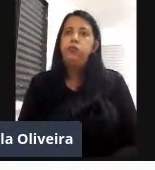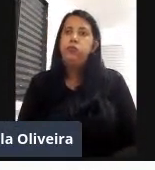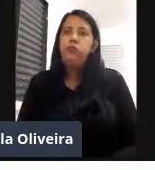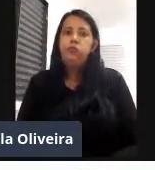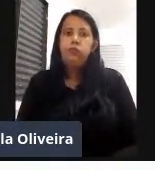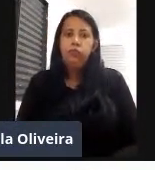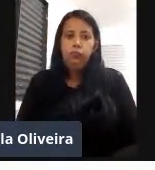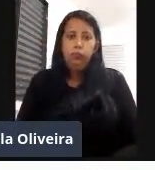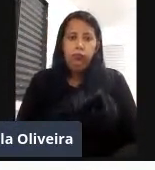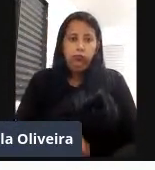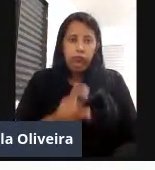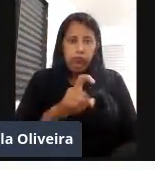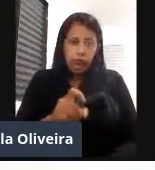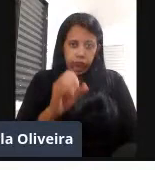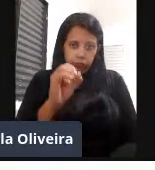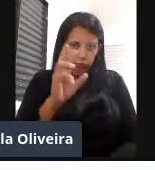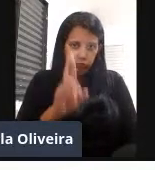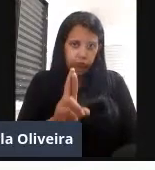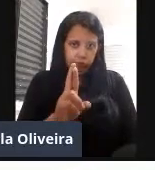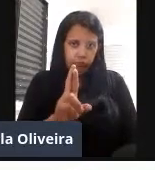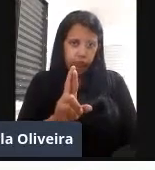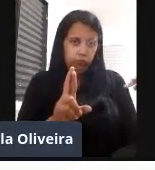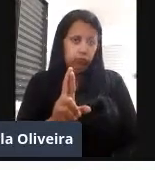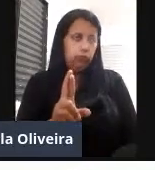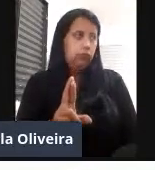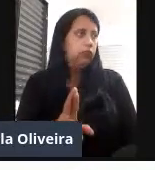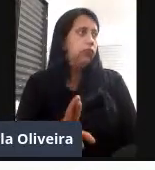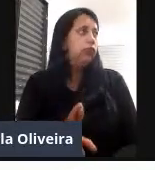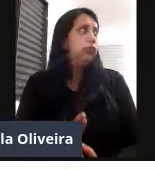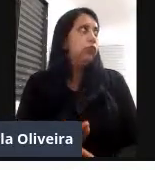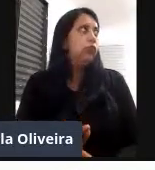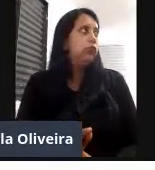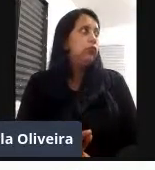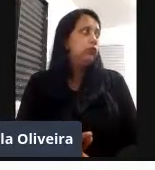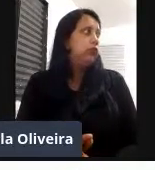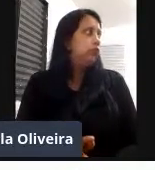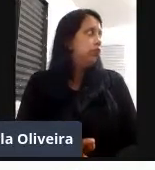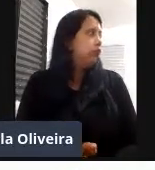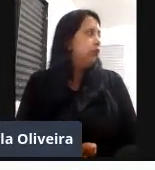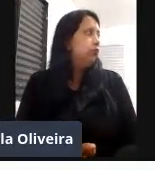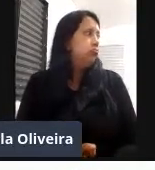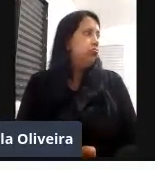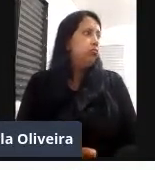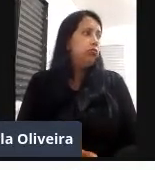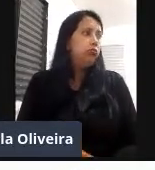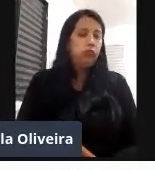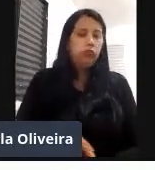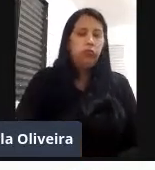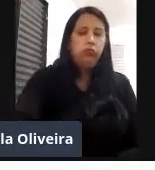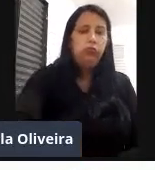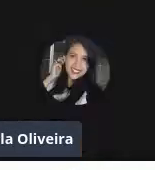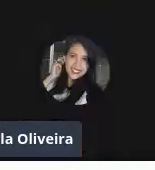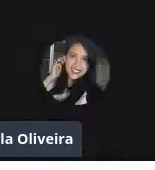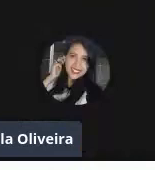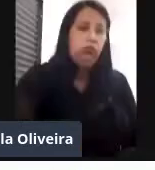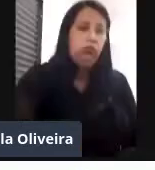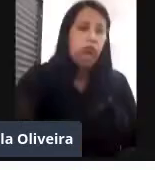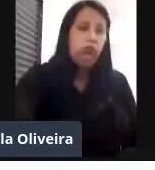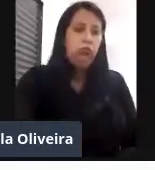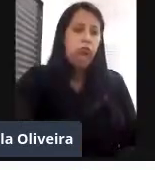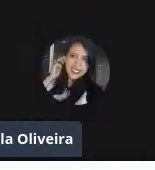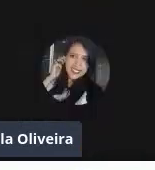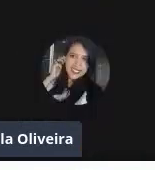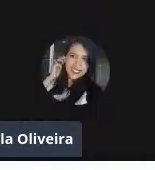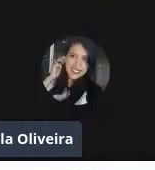o OR, vamos dizer assim, OR, resultados que contenham uma ou outra palavra, pero não, só que